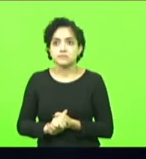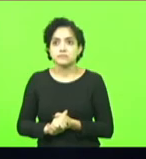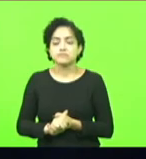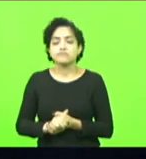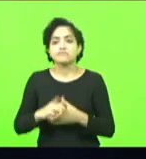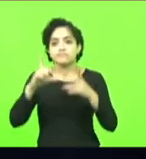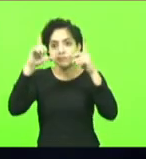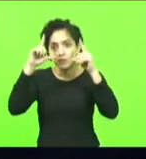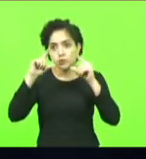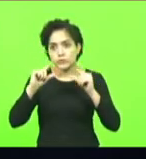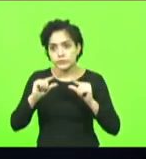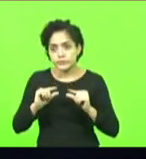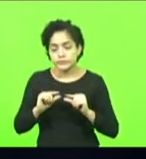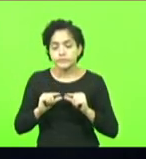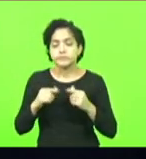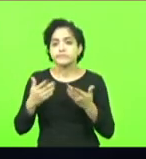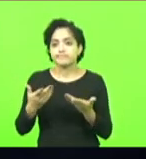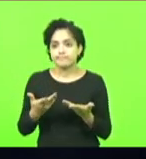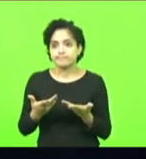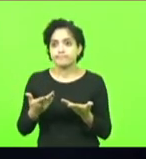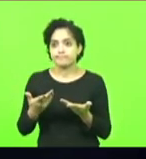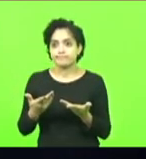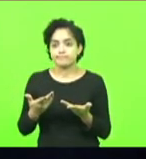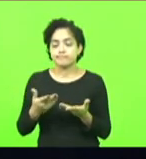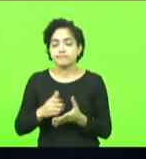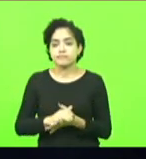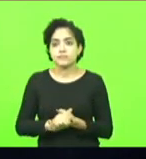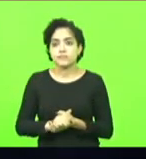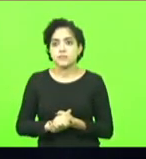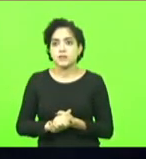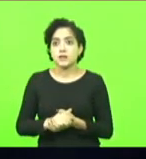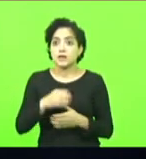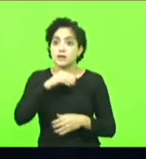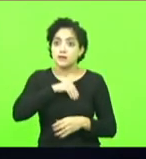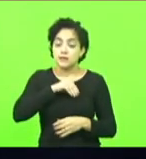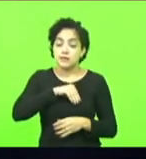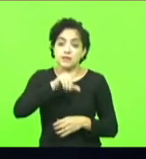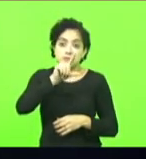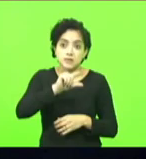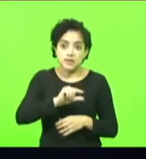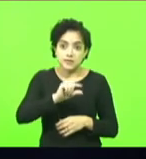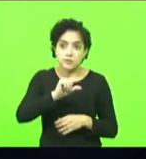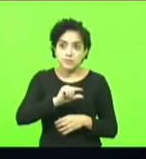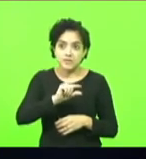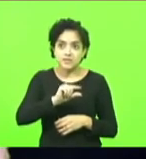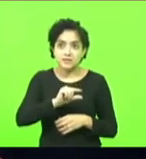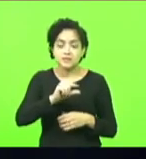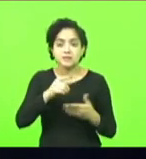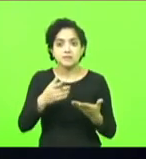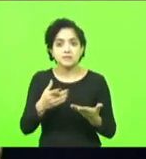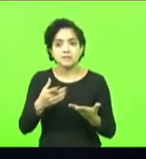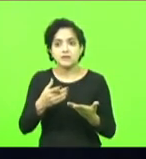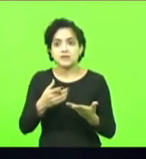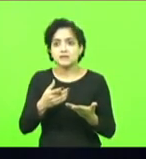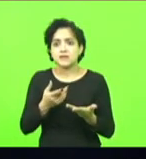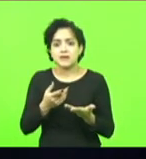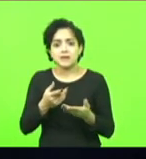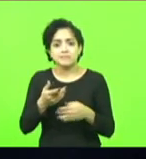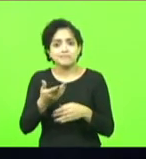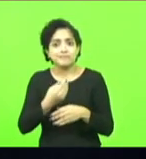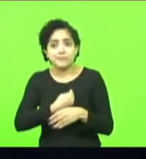respirar de novo. Respirar. Quem ganha um salário mínimo, ele está sobrevivendo.